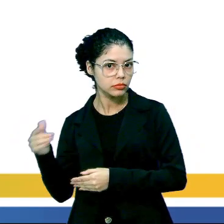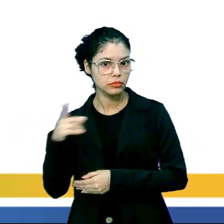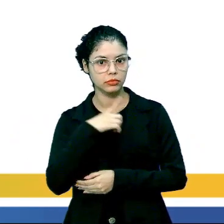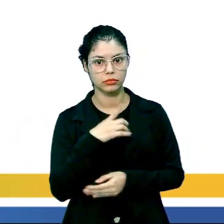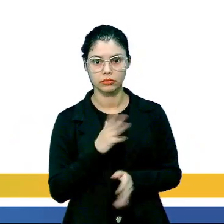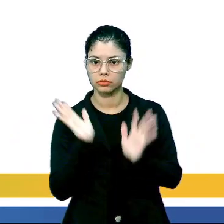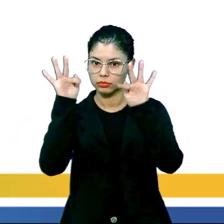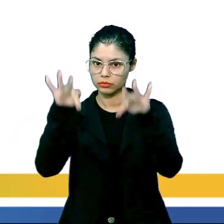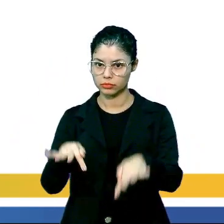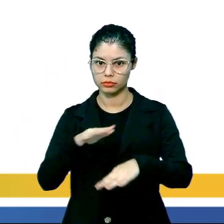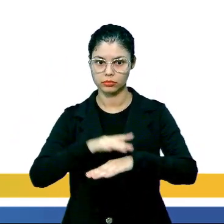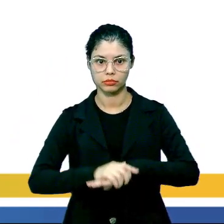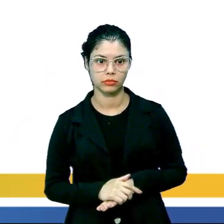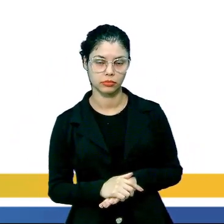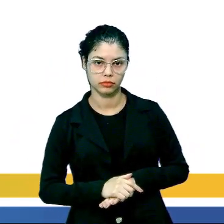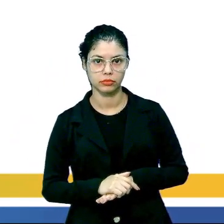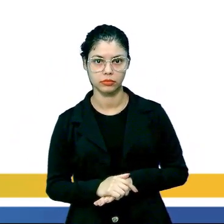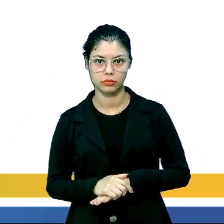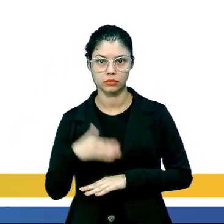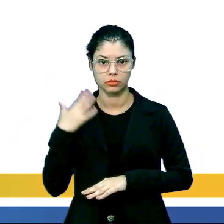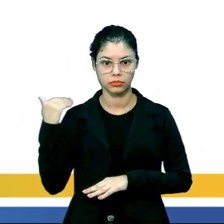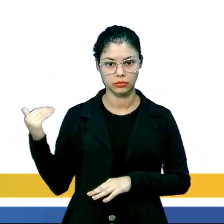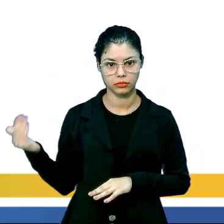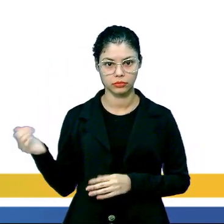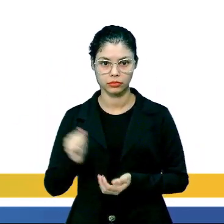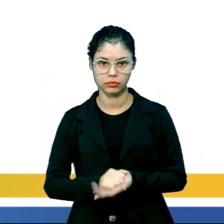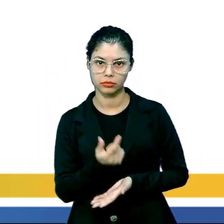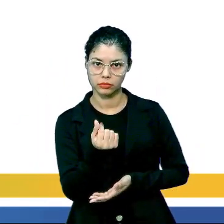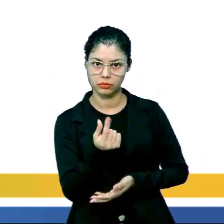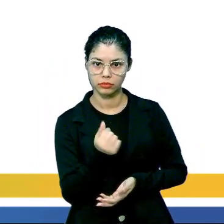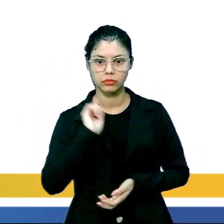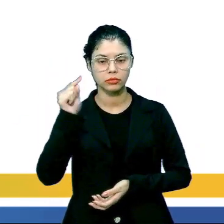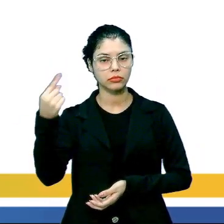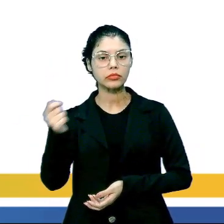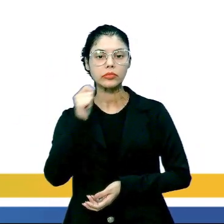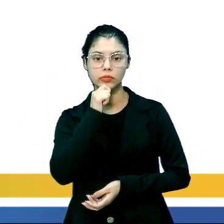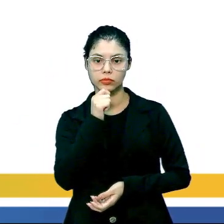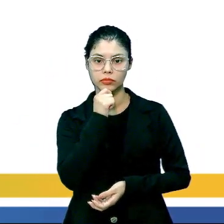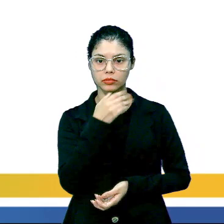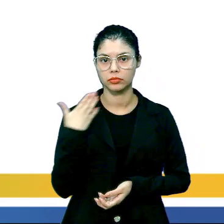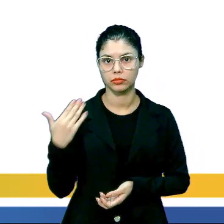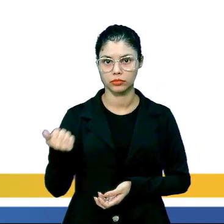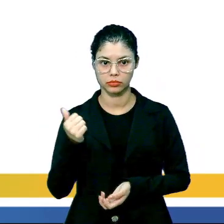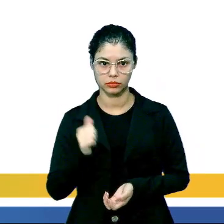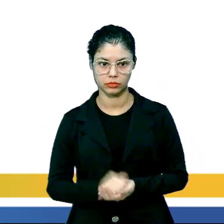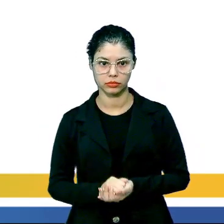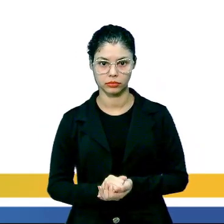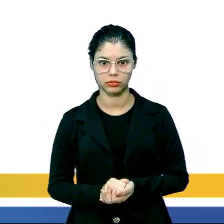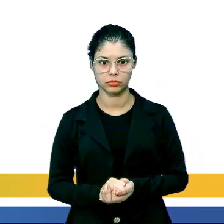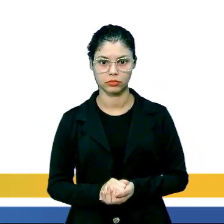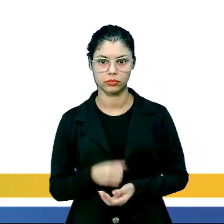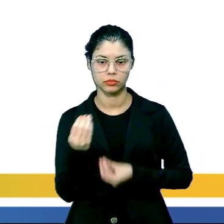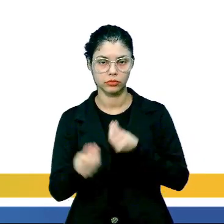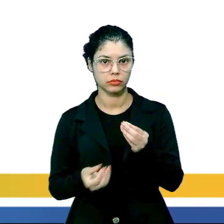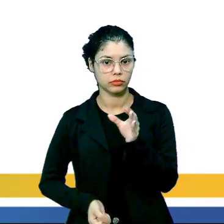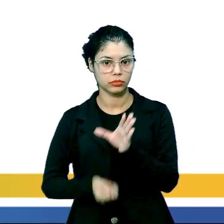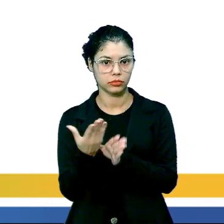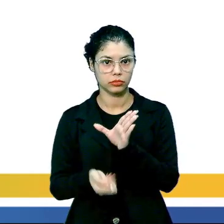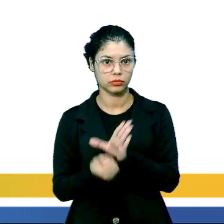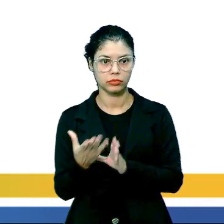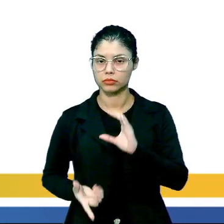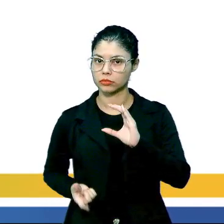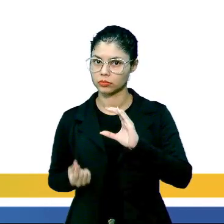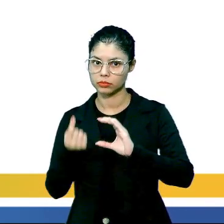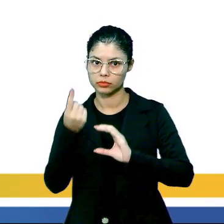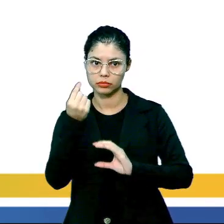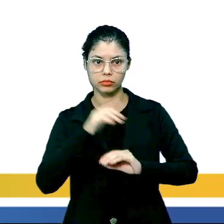uma finalidade: favorecer o lucro, aquilo que é almejado pelo modo de produção